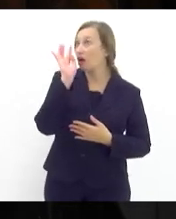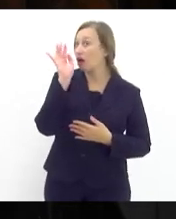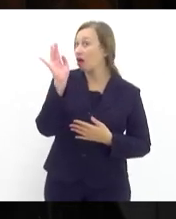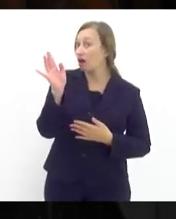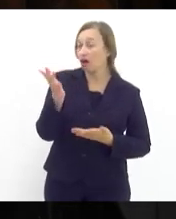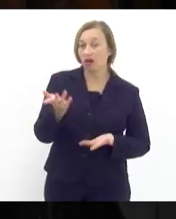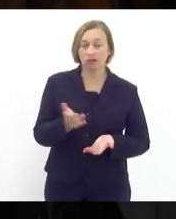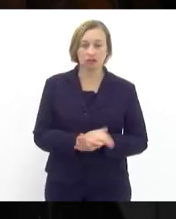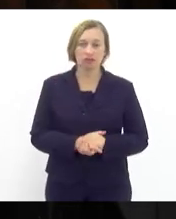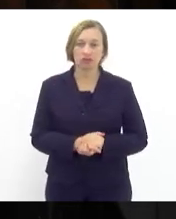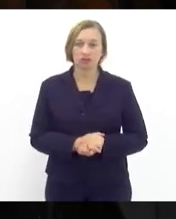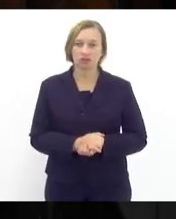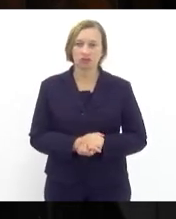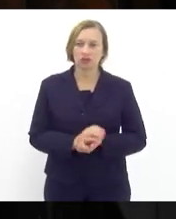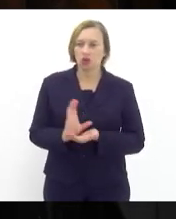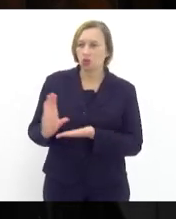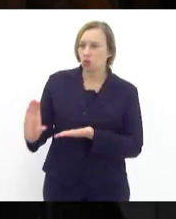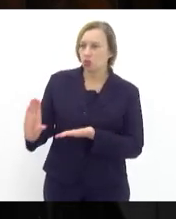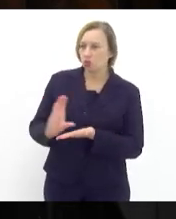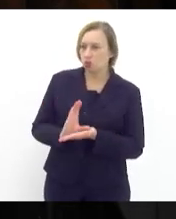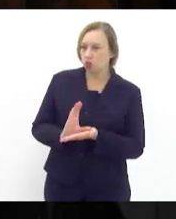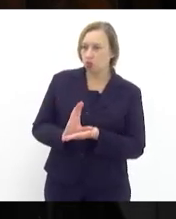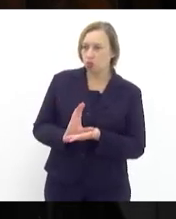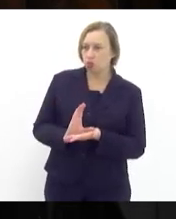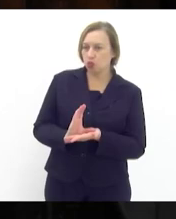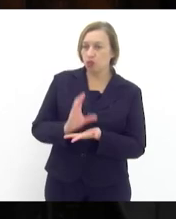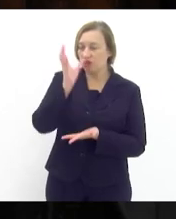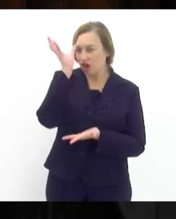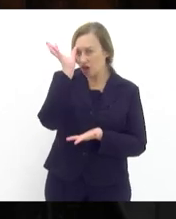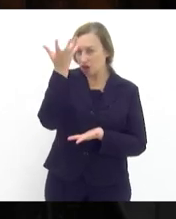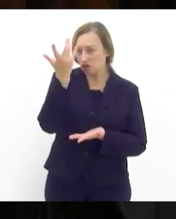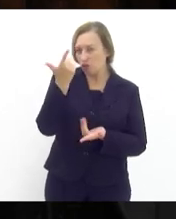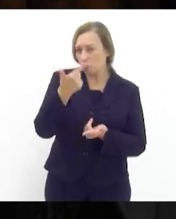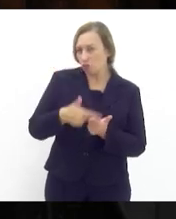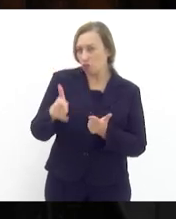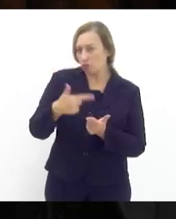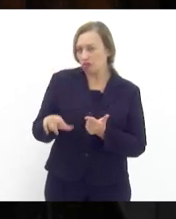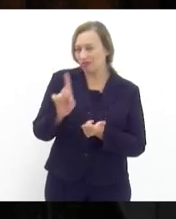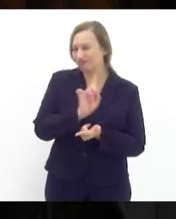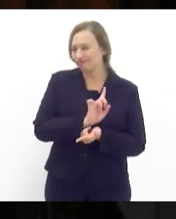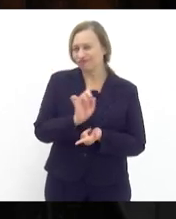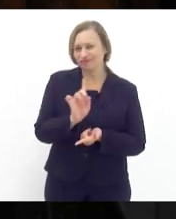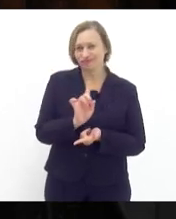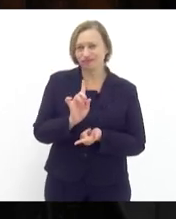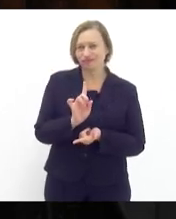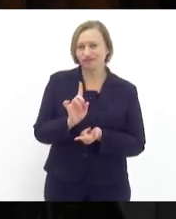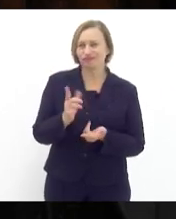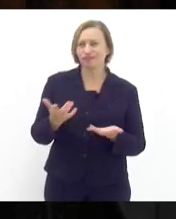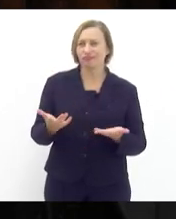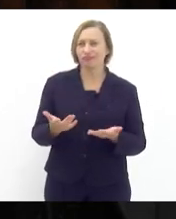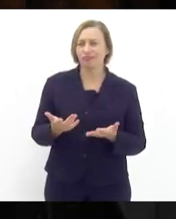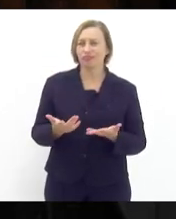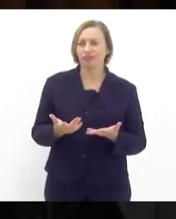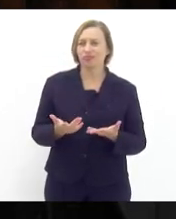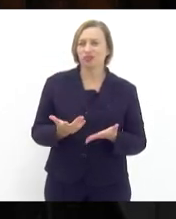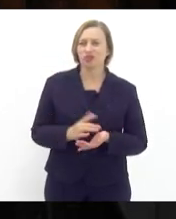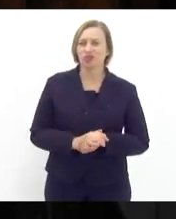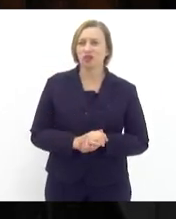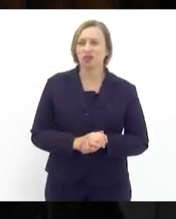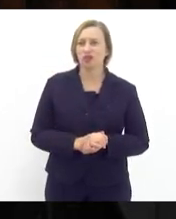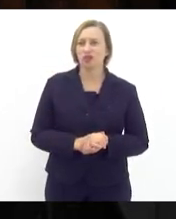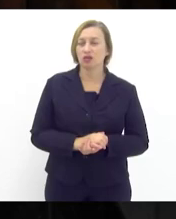remanejamento de fundos vai resolver o problema pode tomar um buraco iminente